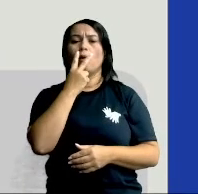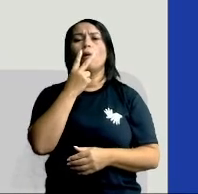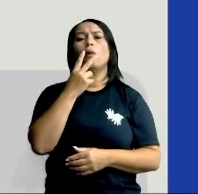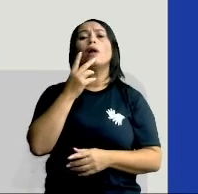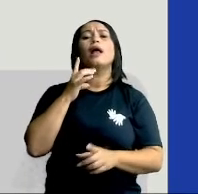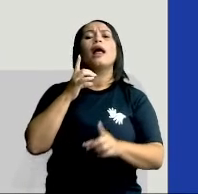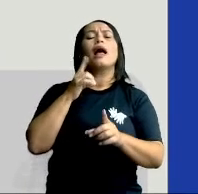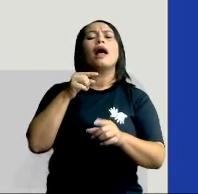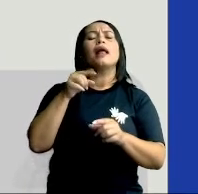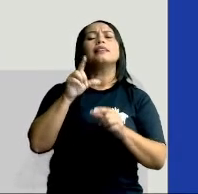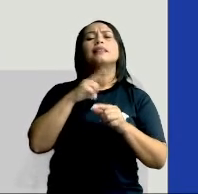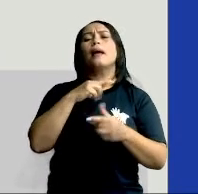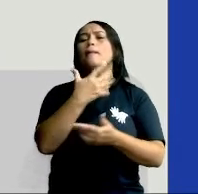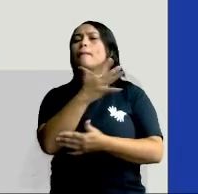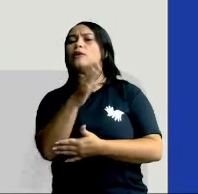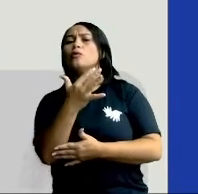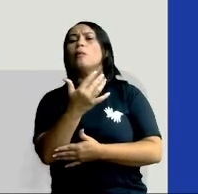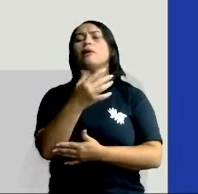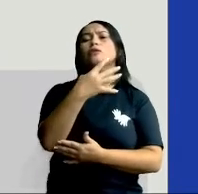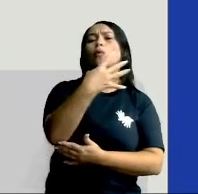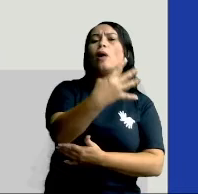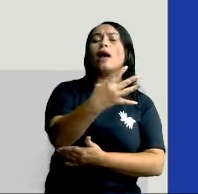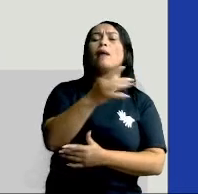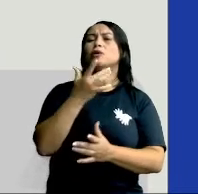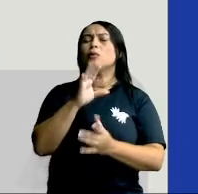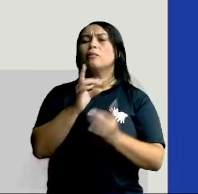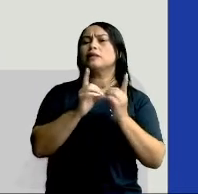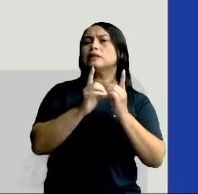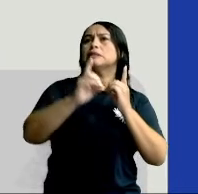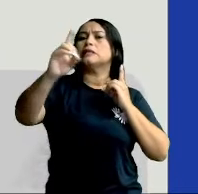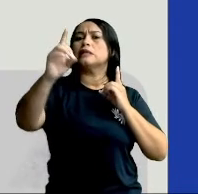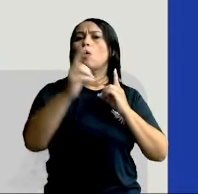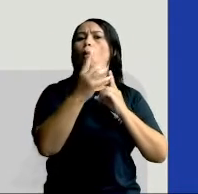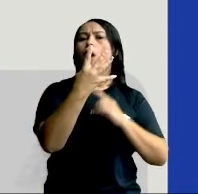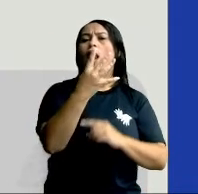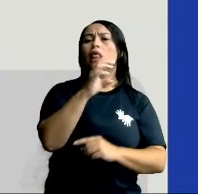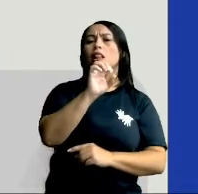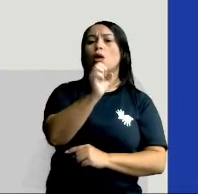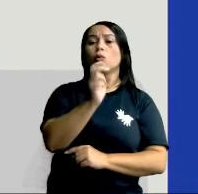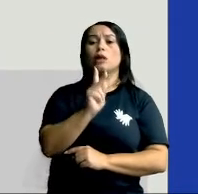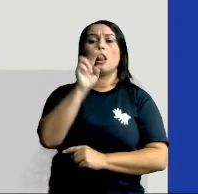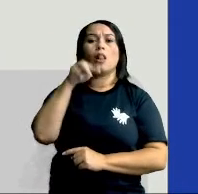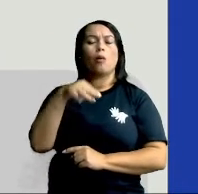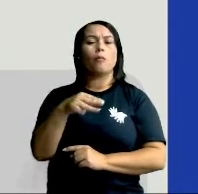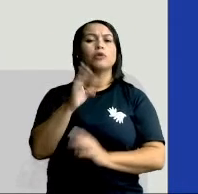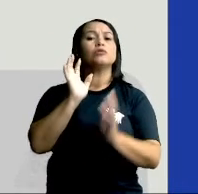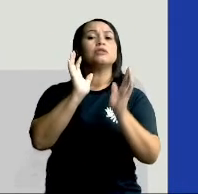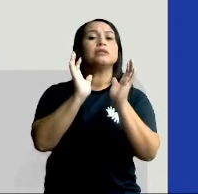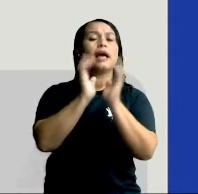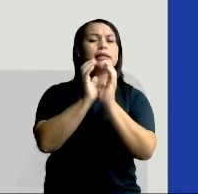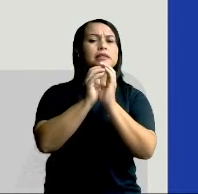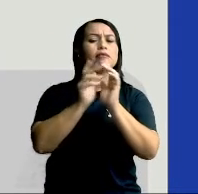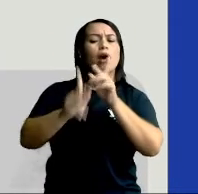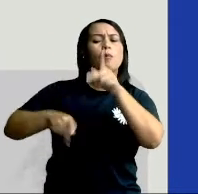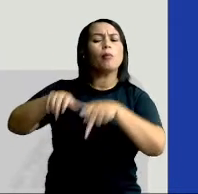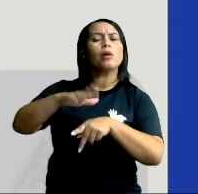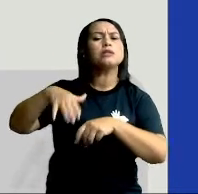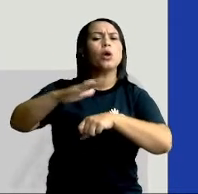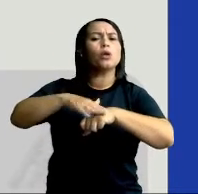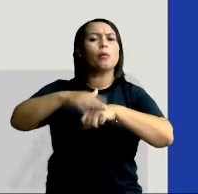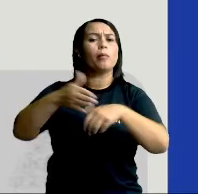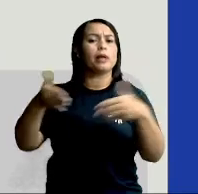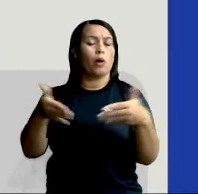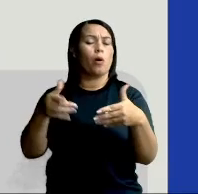Antão encontra-se a 48 quilômetros do Recife. Sua população, na atualidade,